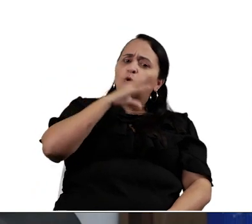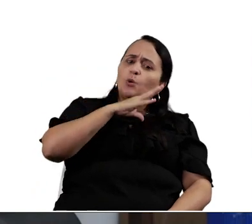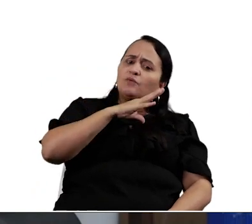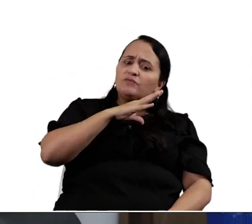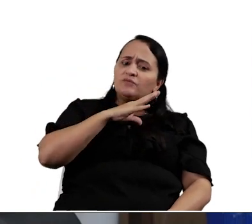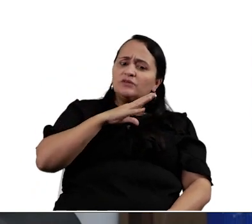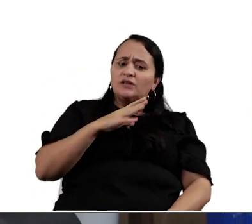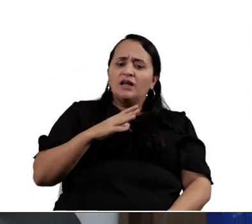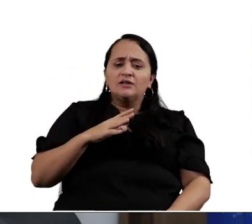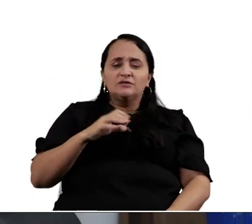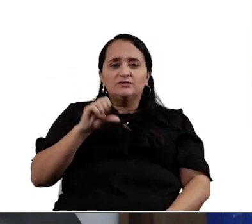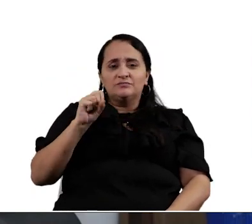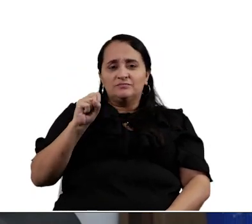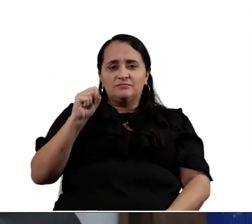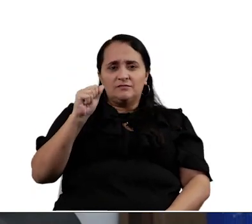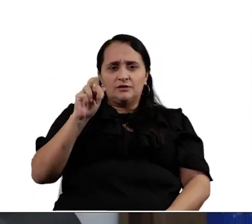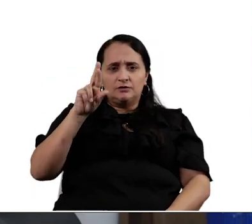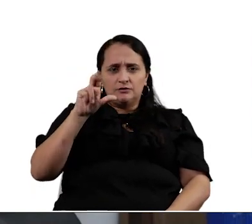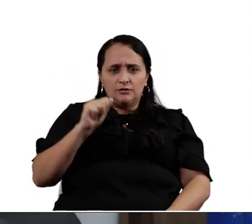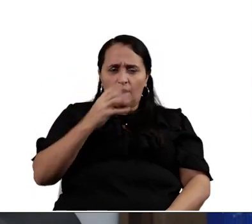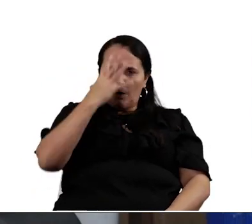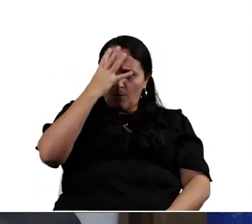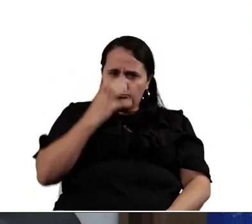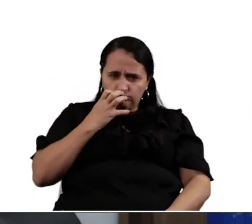bomba. Sara tinha brigado na escola.